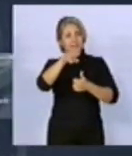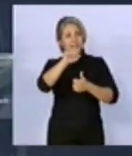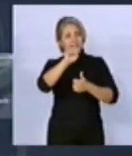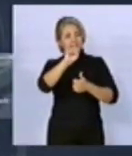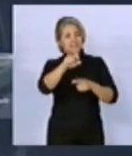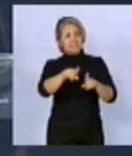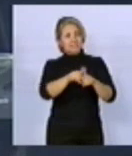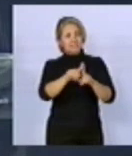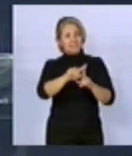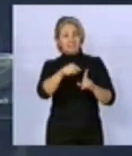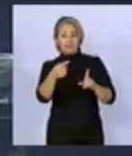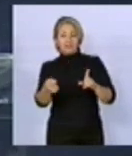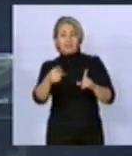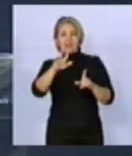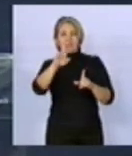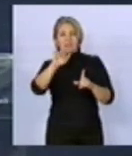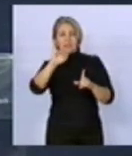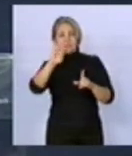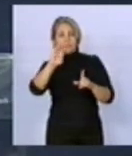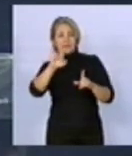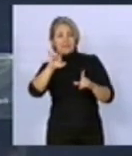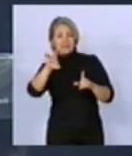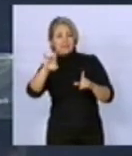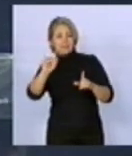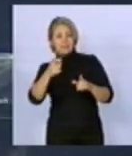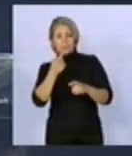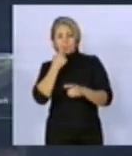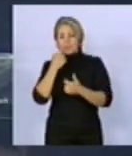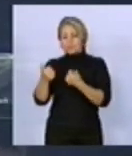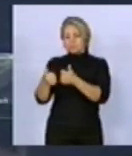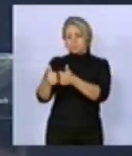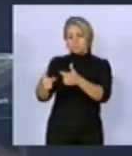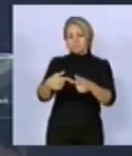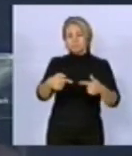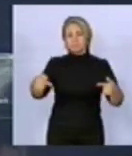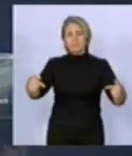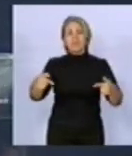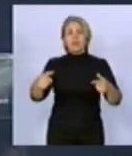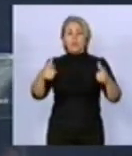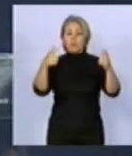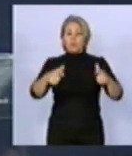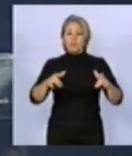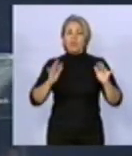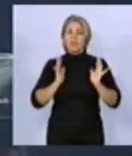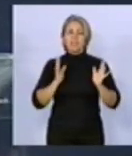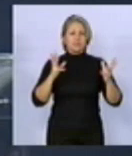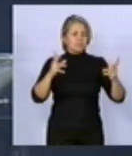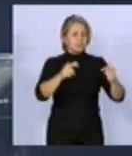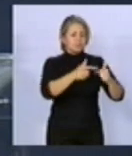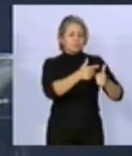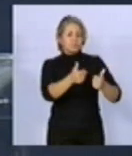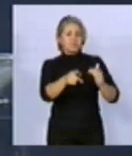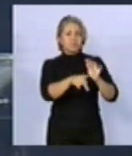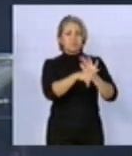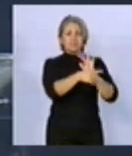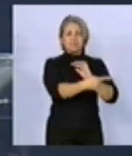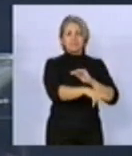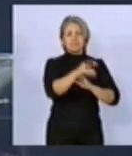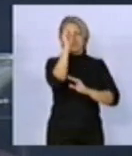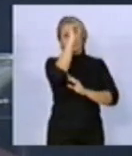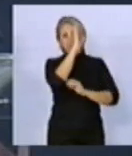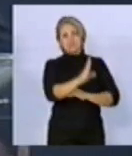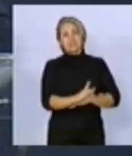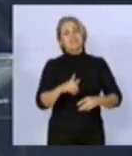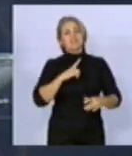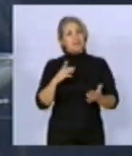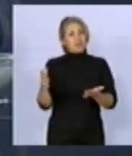região então o que podemos considerar como uma região rica para os padrões do brasil mas que também tem gente pobre que está precisando